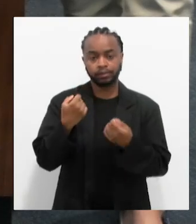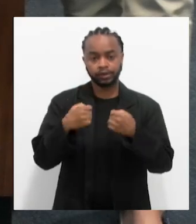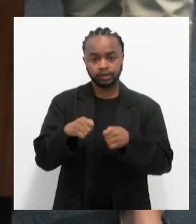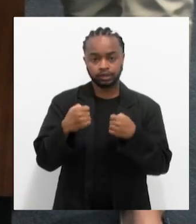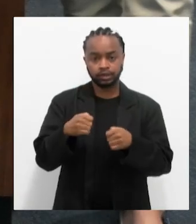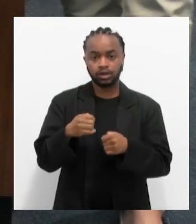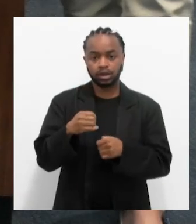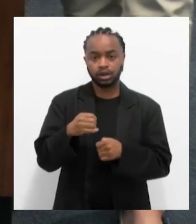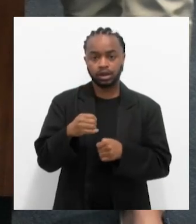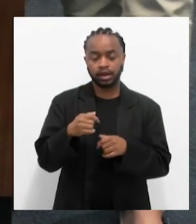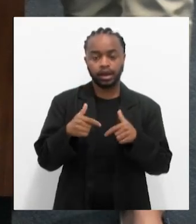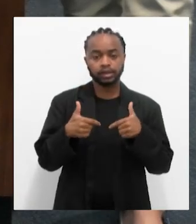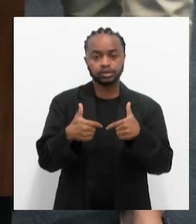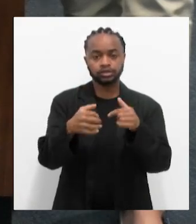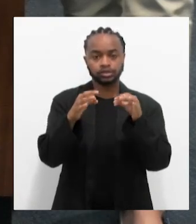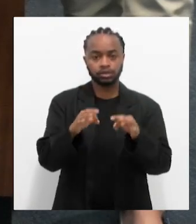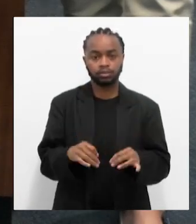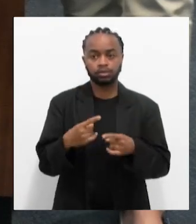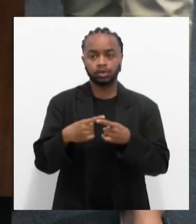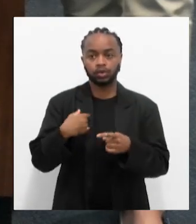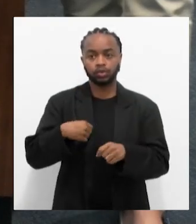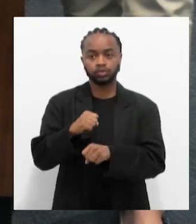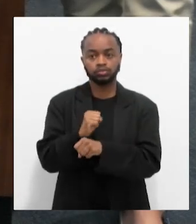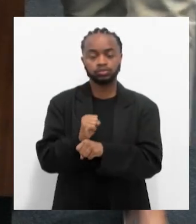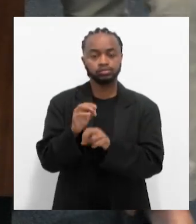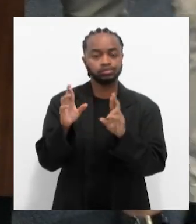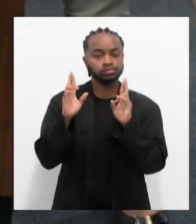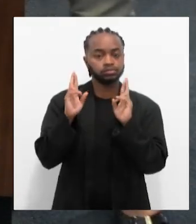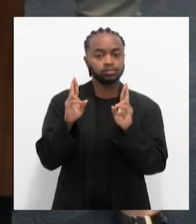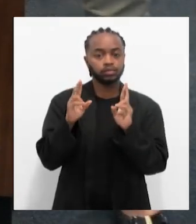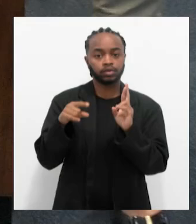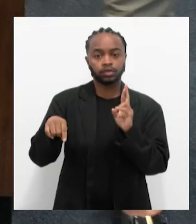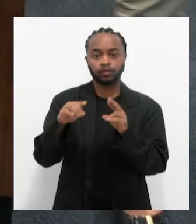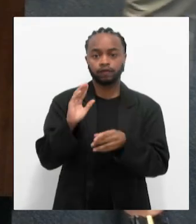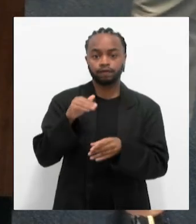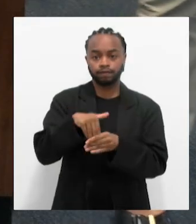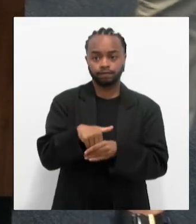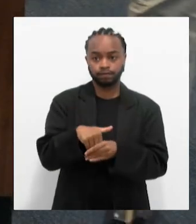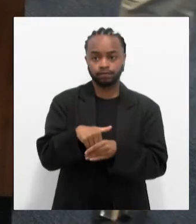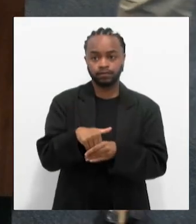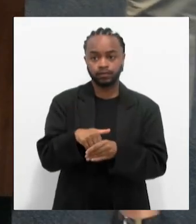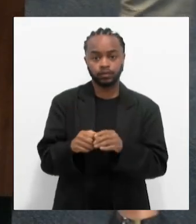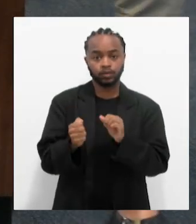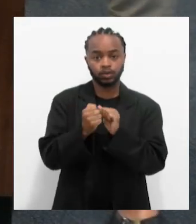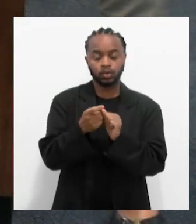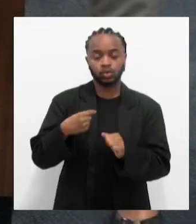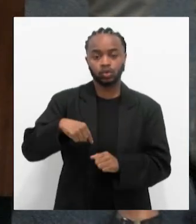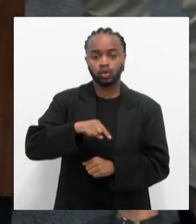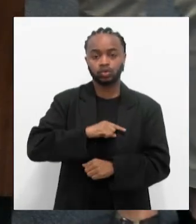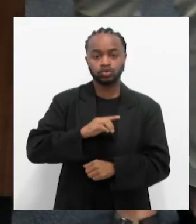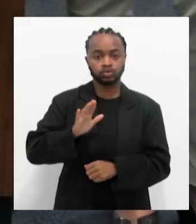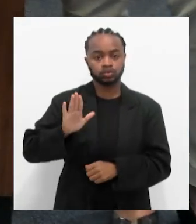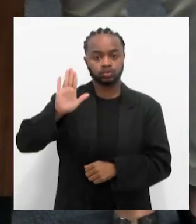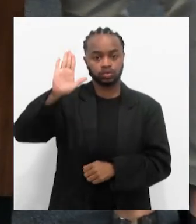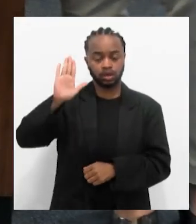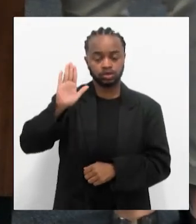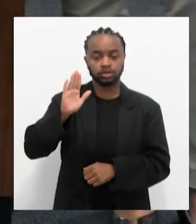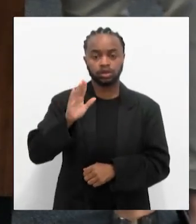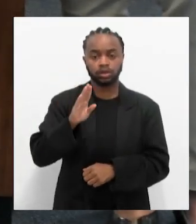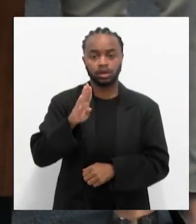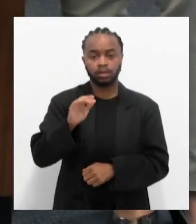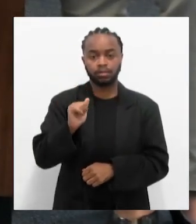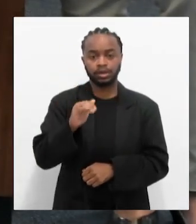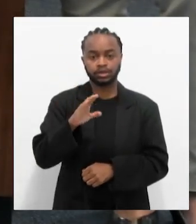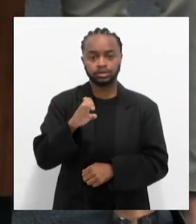eu aguardo lá na frente que eles votem com o nosso, então, pré-candidato ao governo do Estado, Bacelar, porque